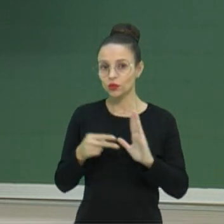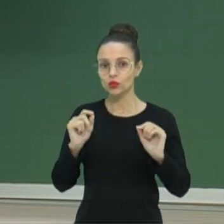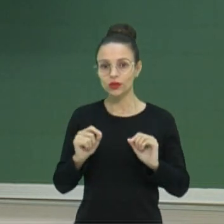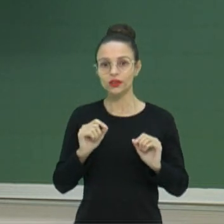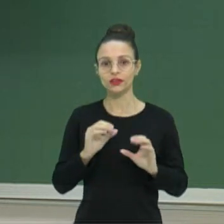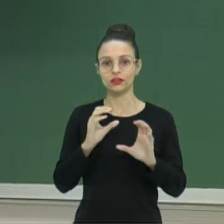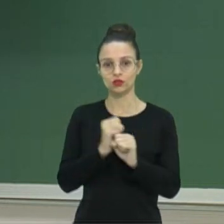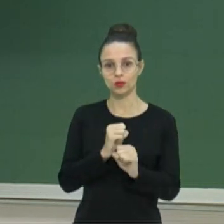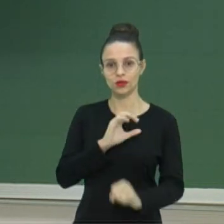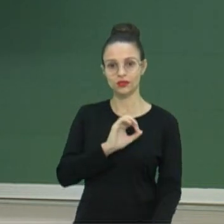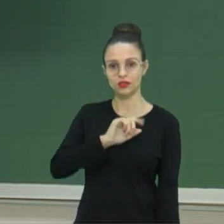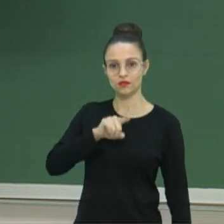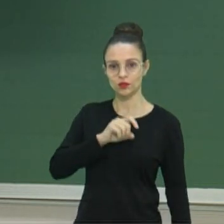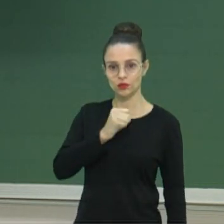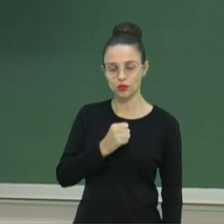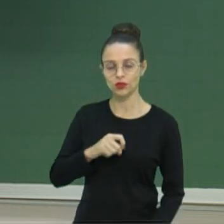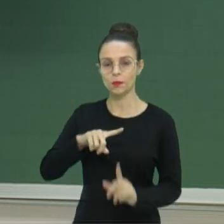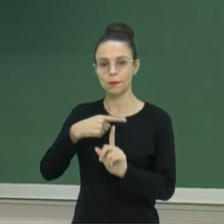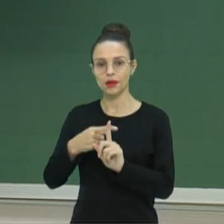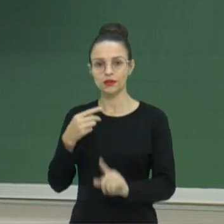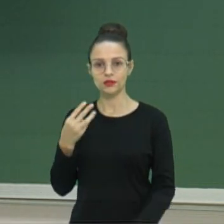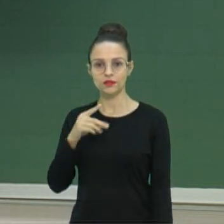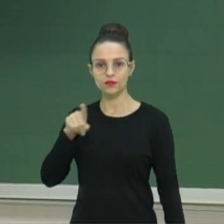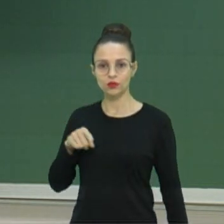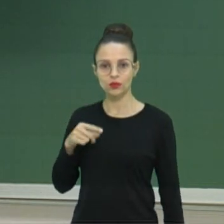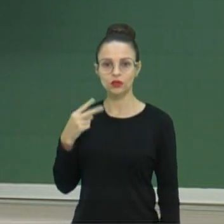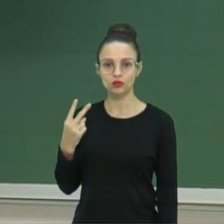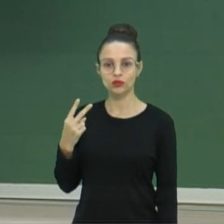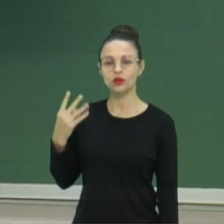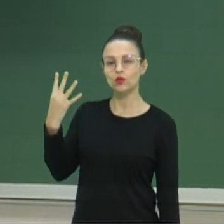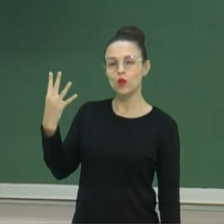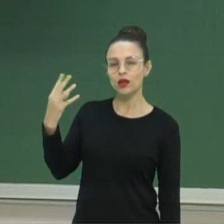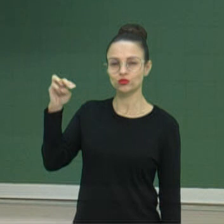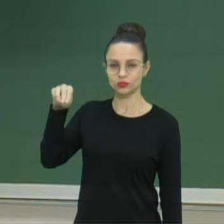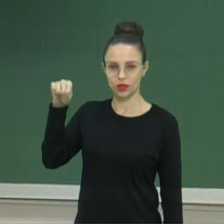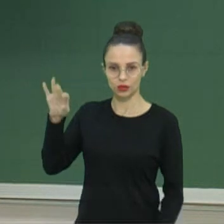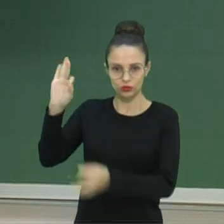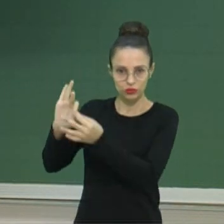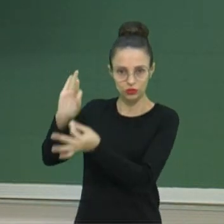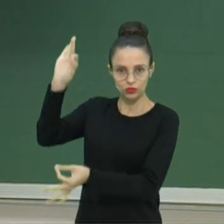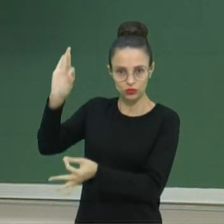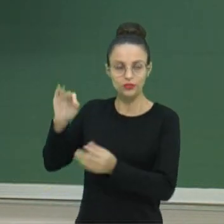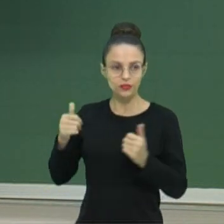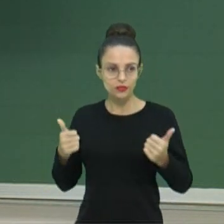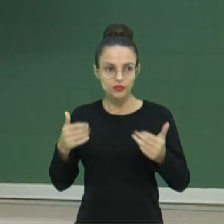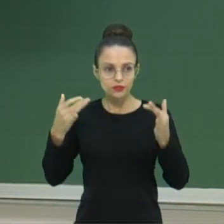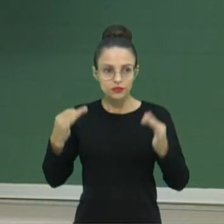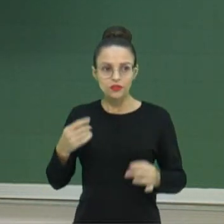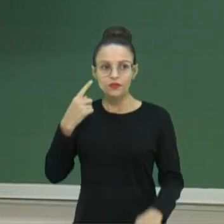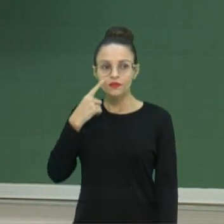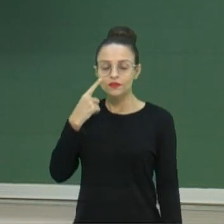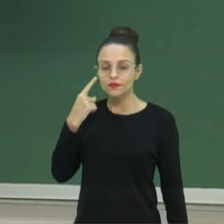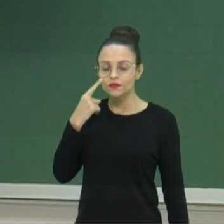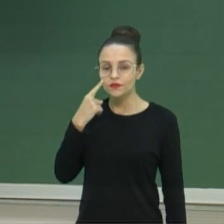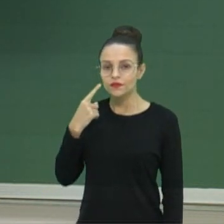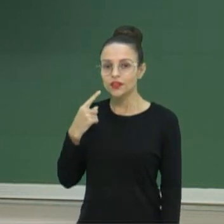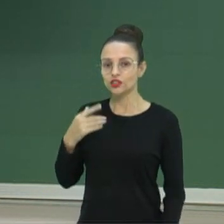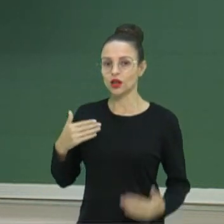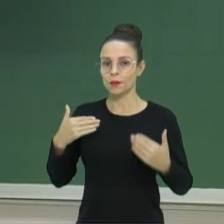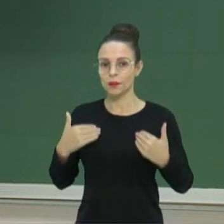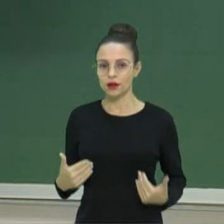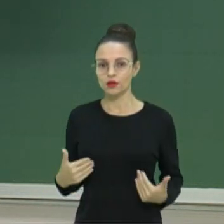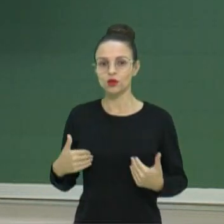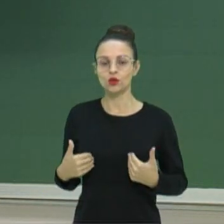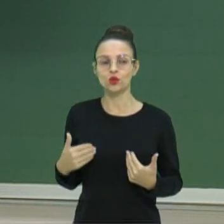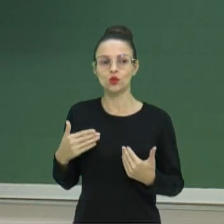somando 0,8 com 3,2 dá 4 metros de altura, certo? Então veja, né, que o centro de massa da